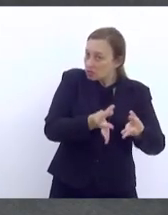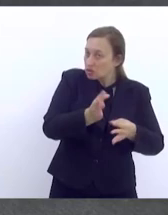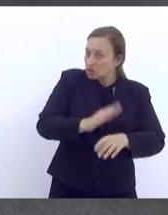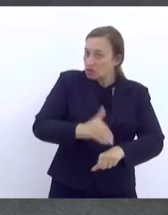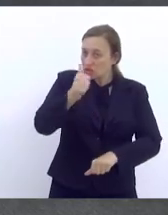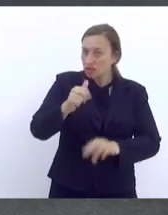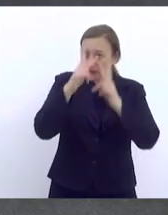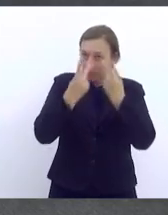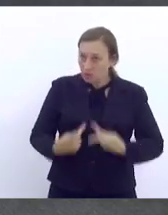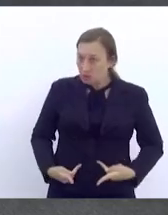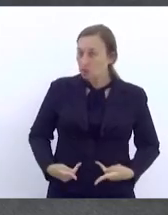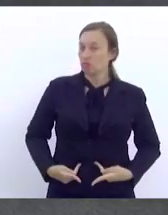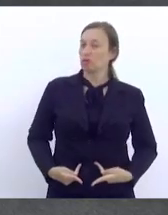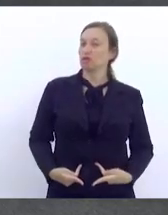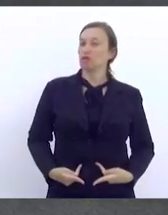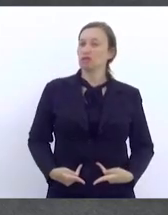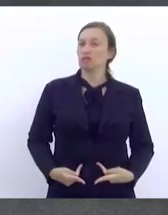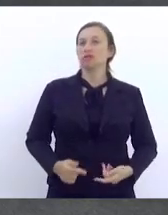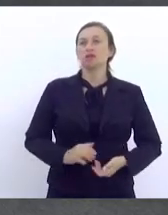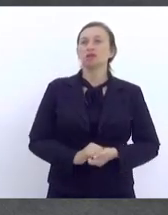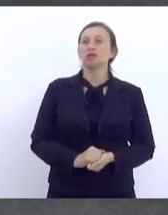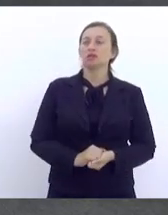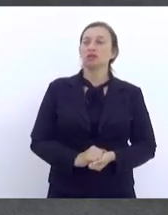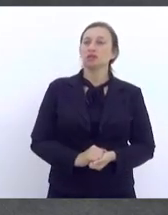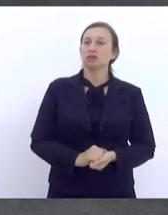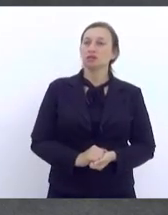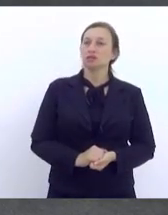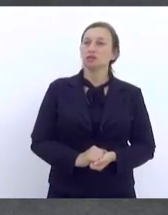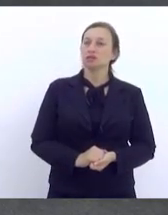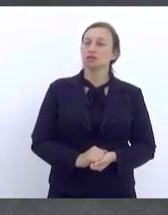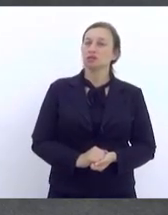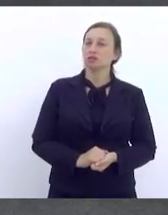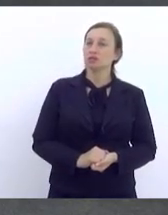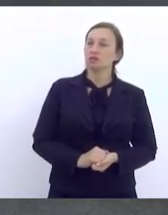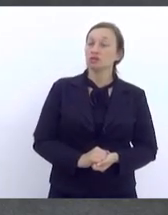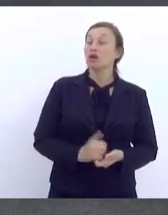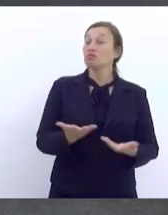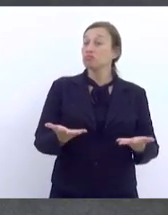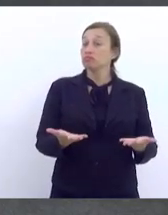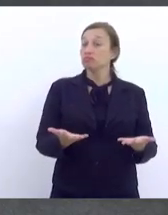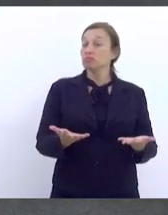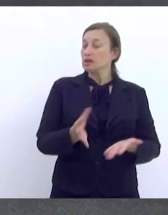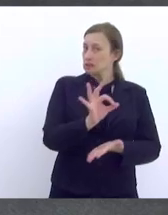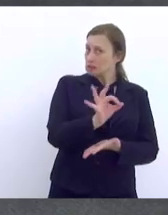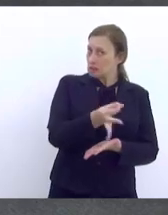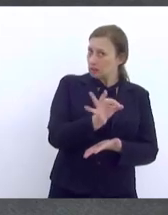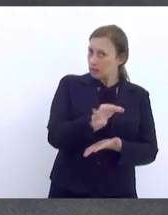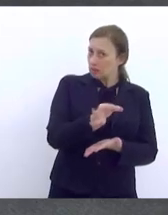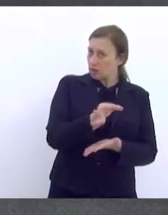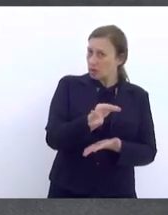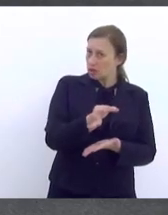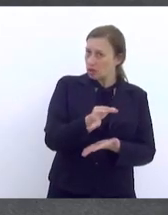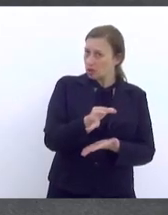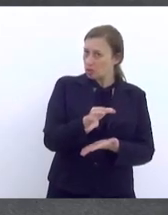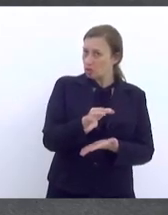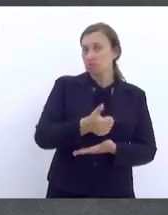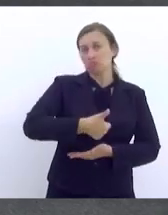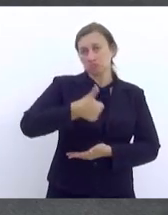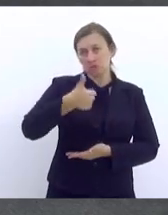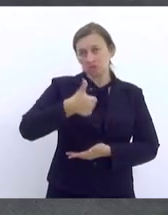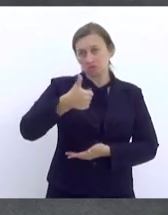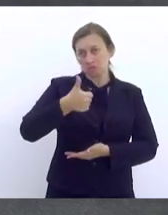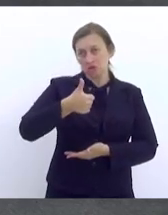da pessoa humana em condições decente passa obviamente o primeiro quesito